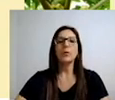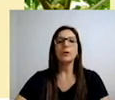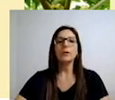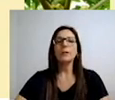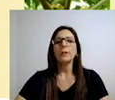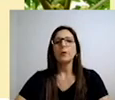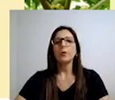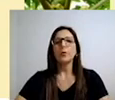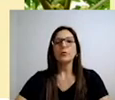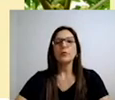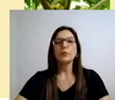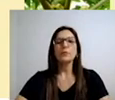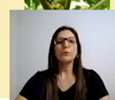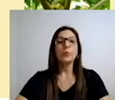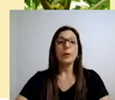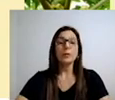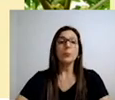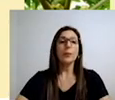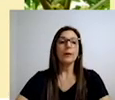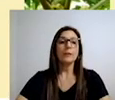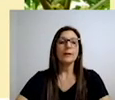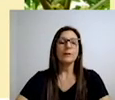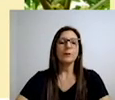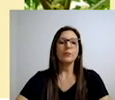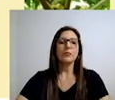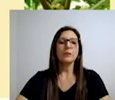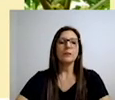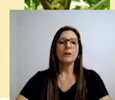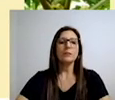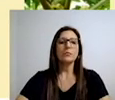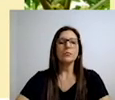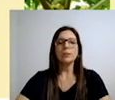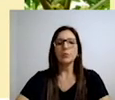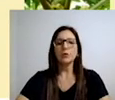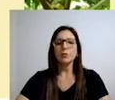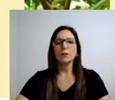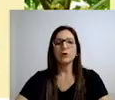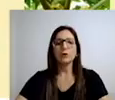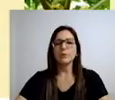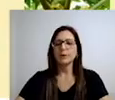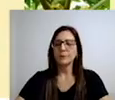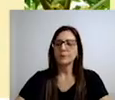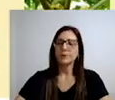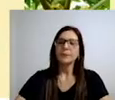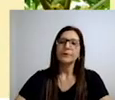podem produzir no mesmo pé, no caso hermafrodita, os dois tipos de flores.